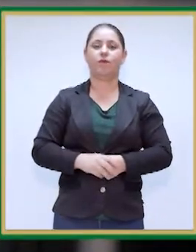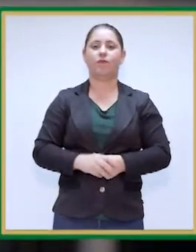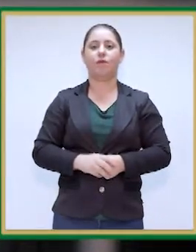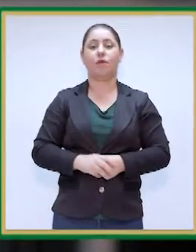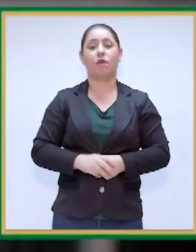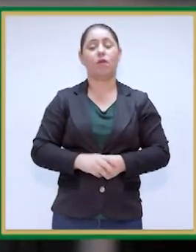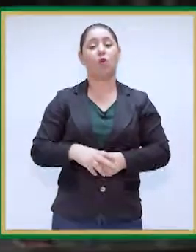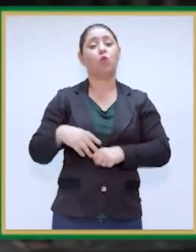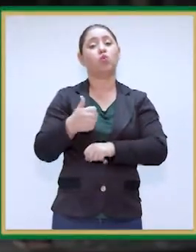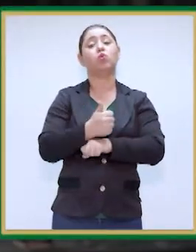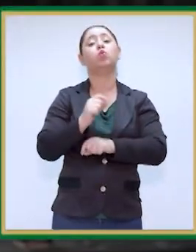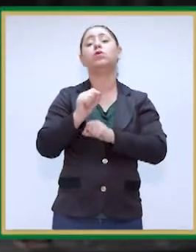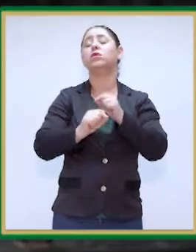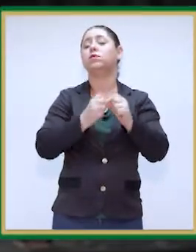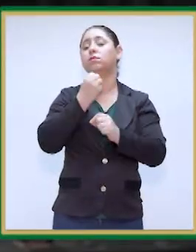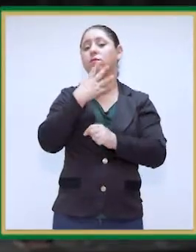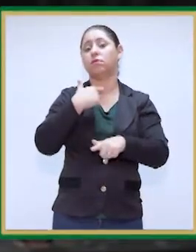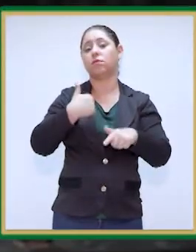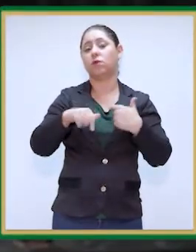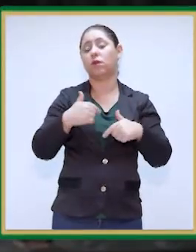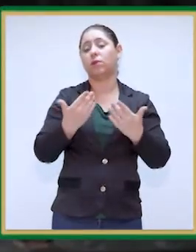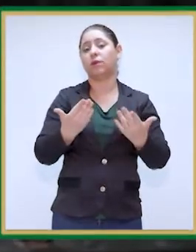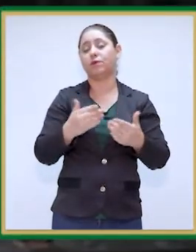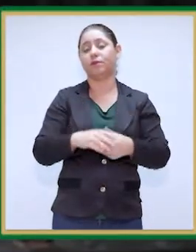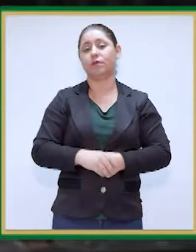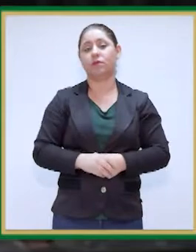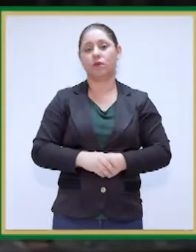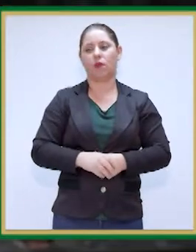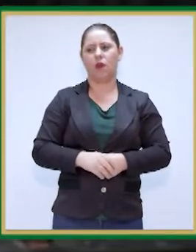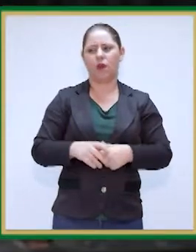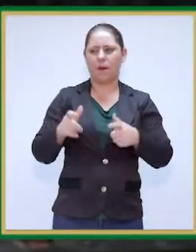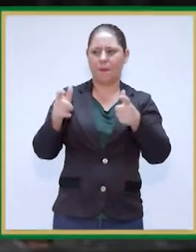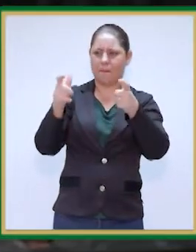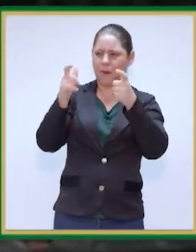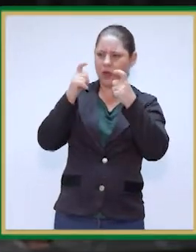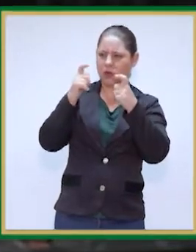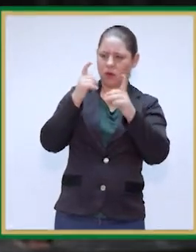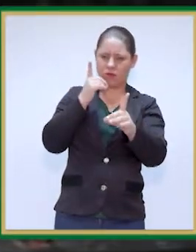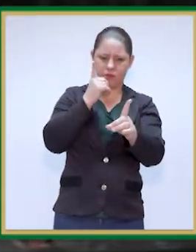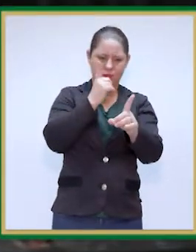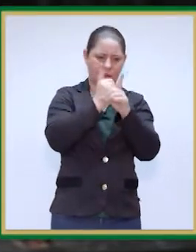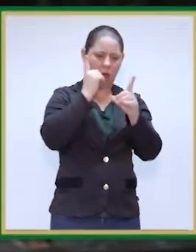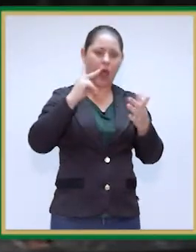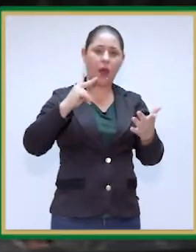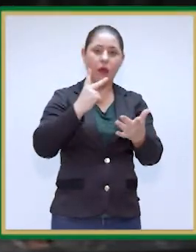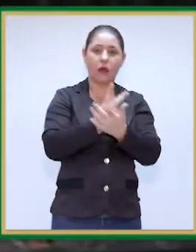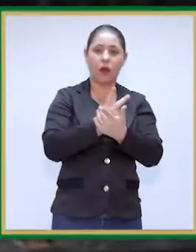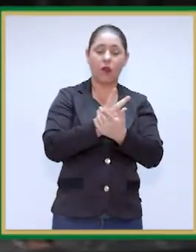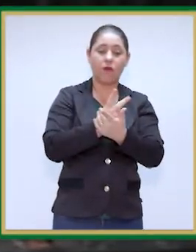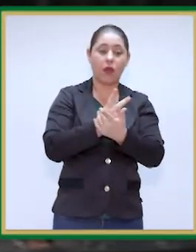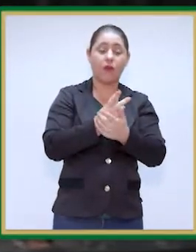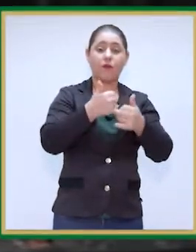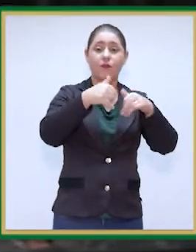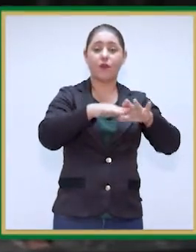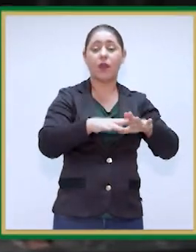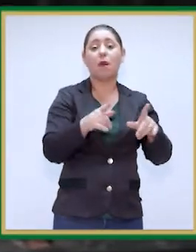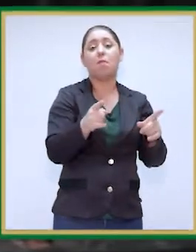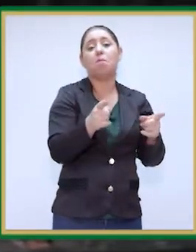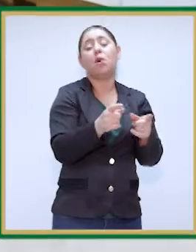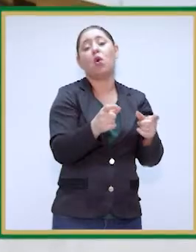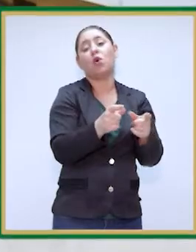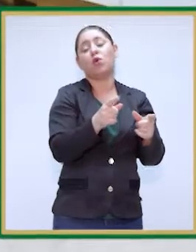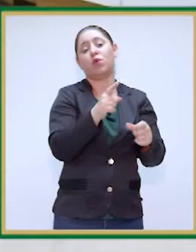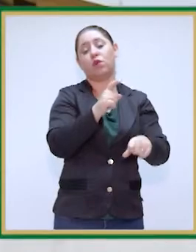a grande vantagem desse projeto de trabalho? É que a gente percebe imediatamente a irregularidade e ele vai ficar pouquíssimo